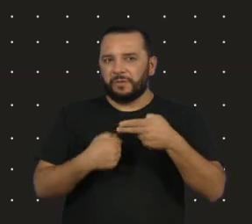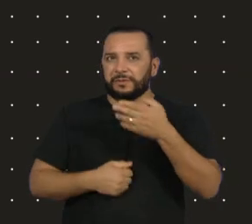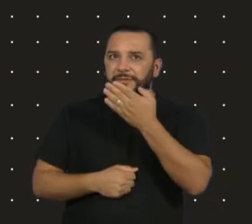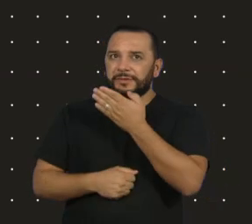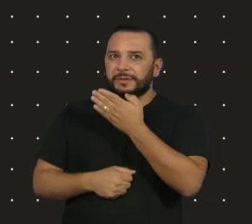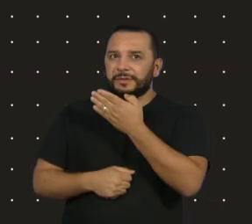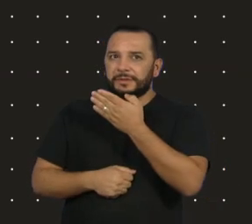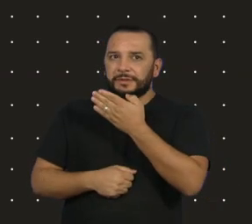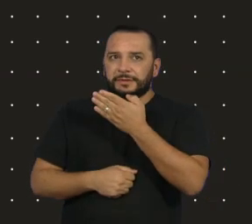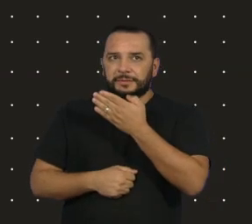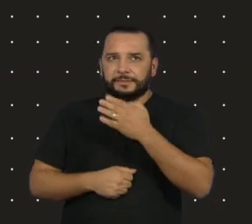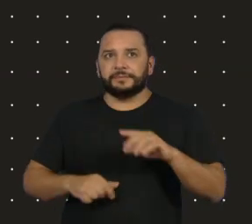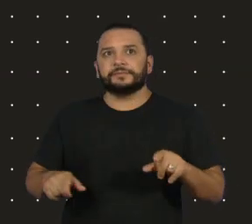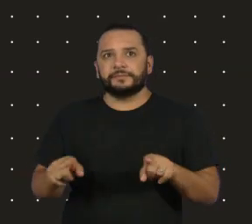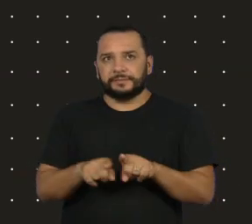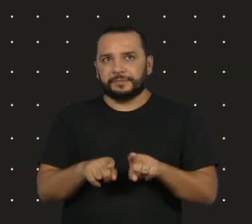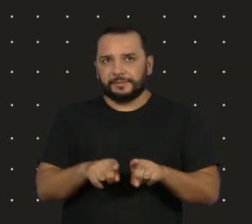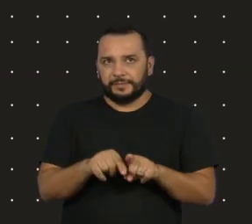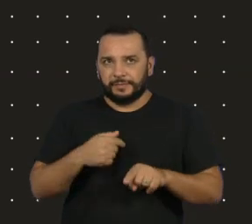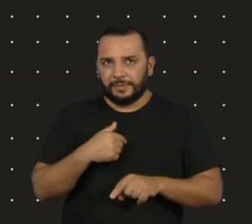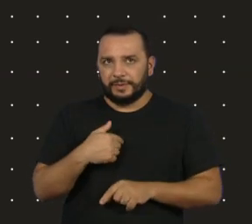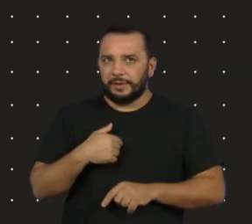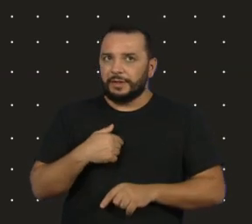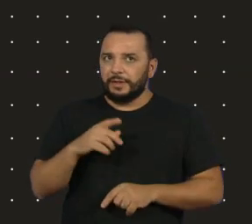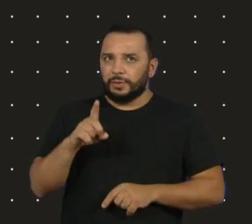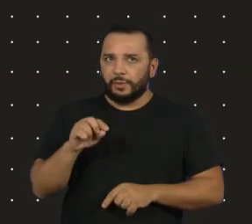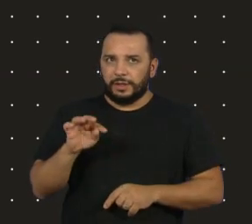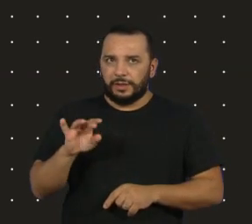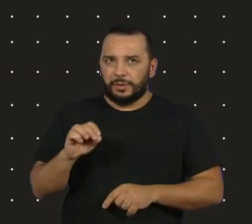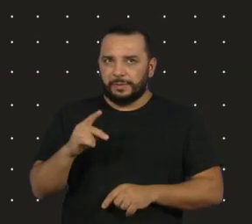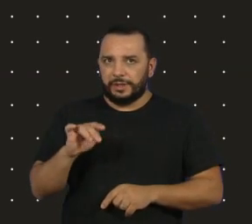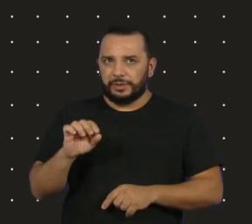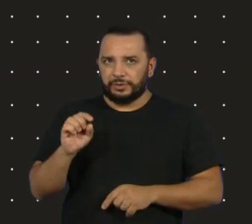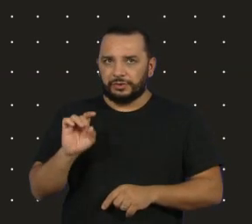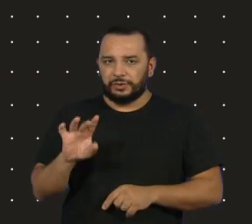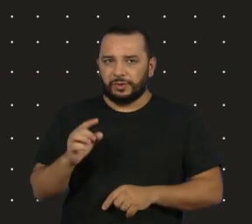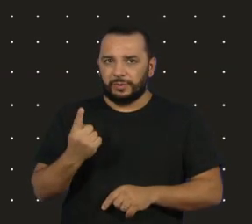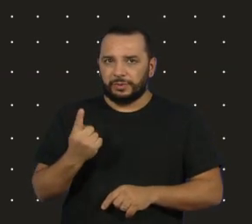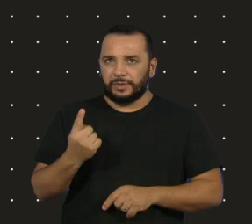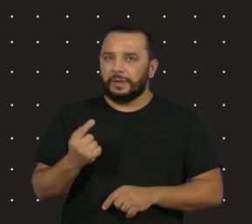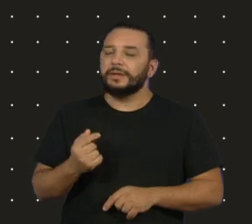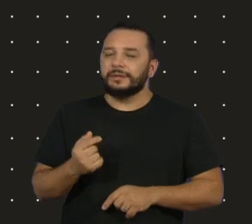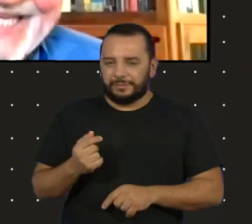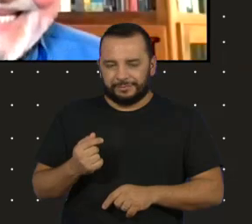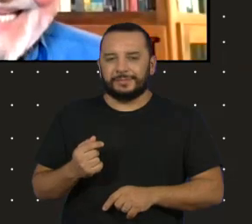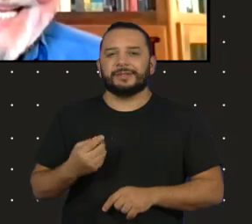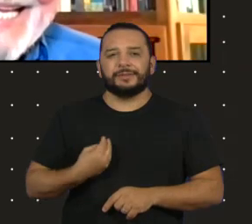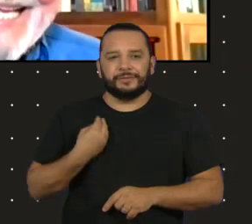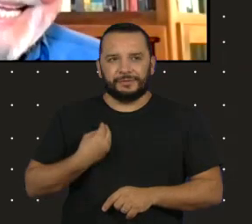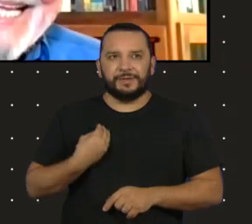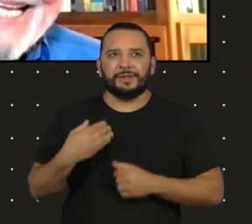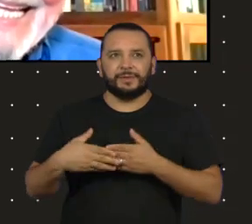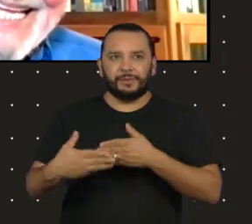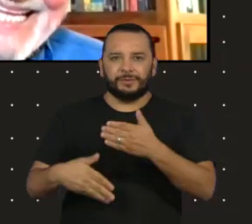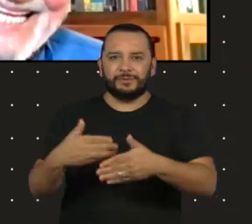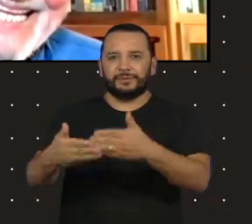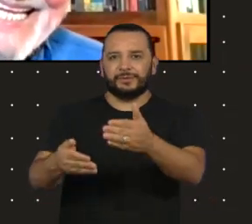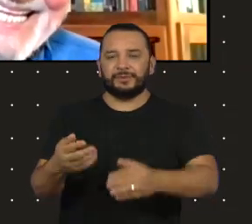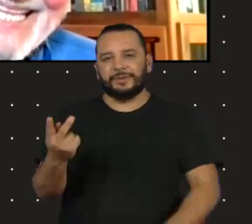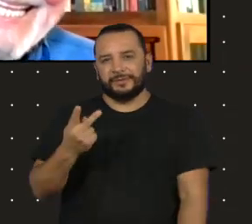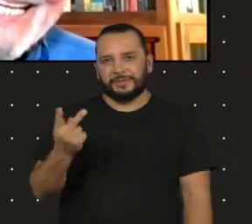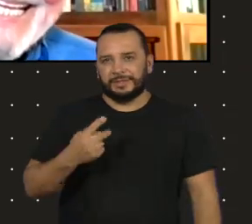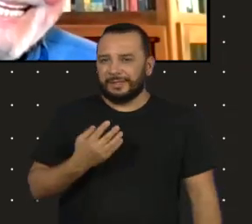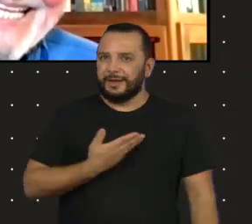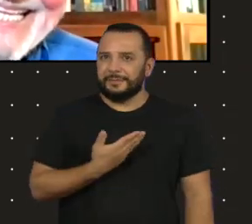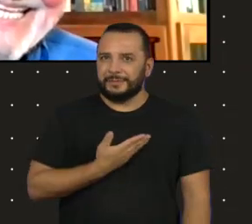fizemos Dueto para um Só, do Tom Kempinski. E a vida continua, e nós continuamos